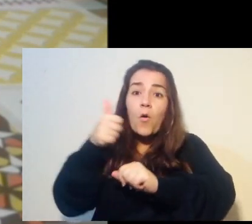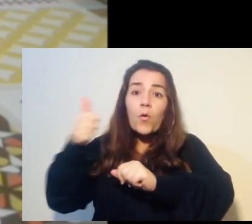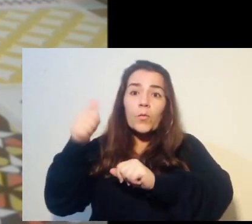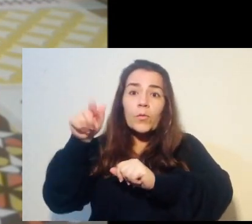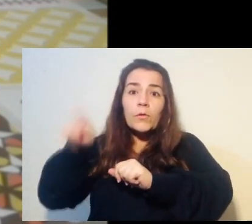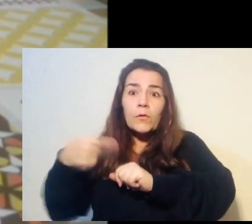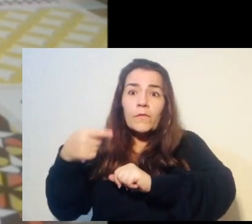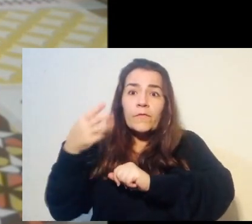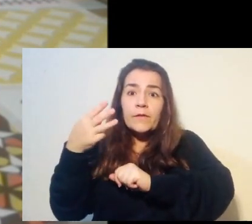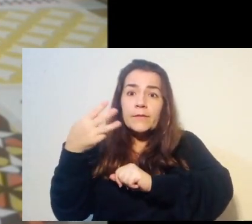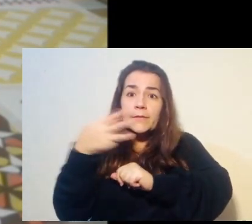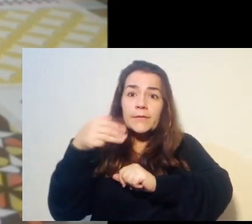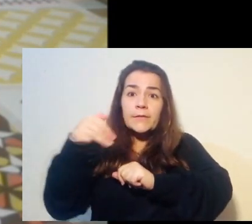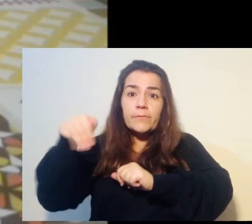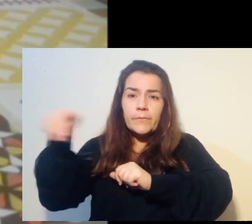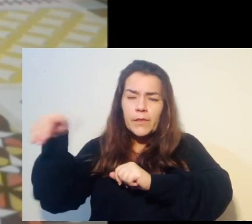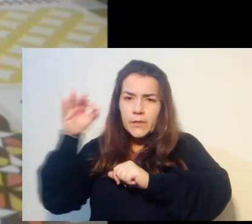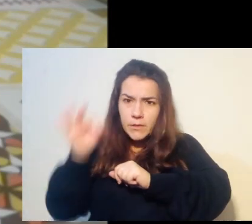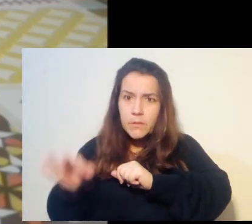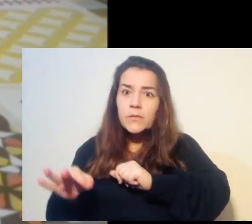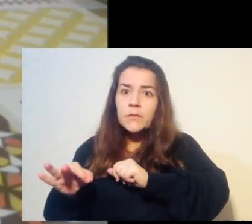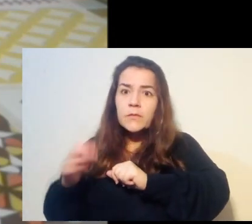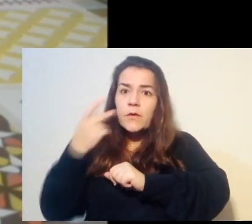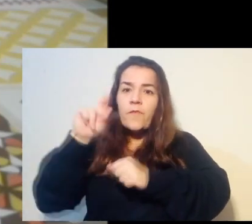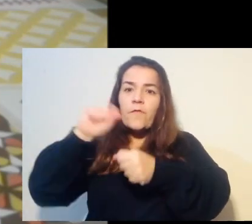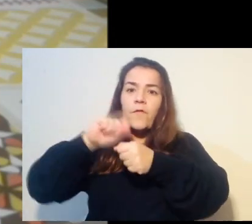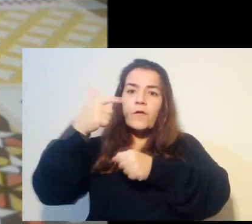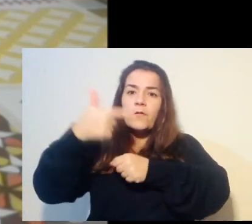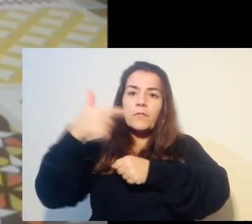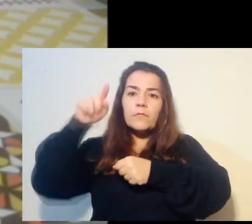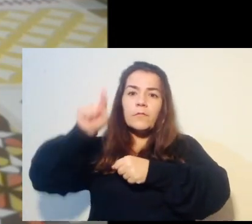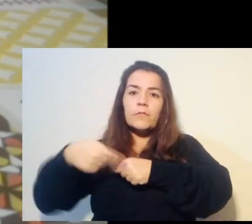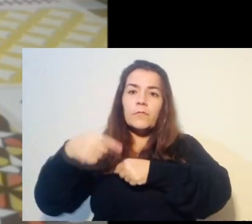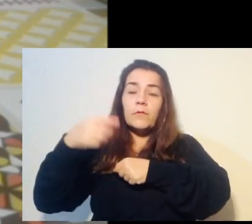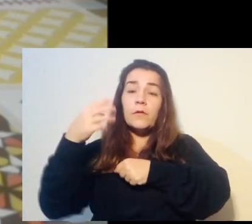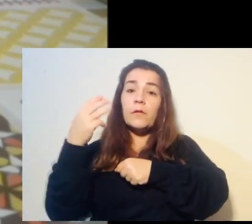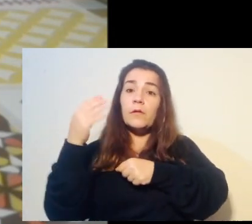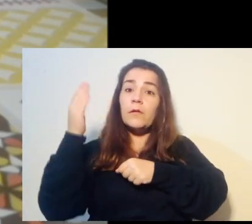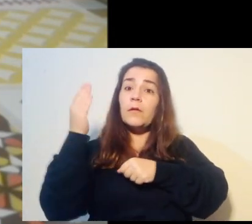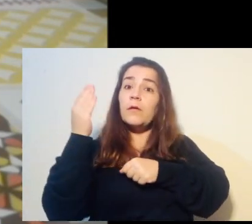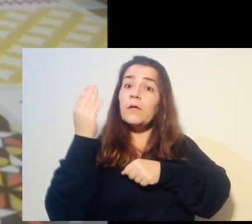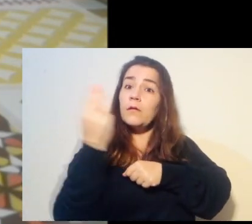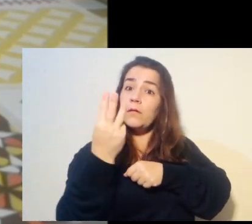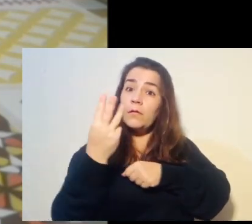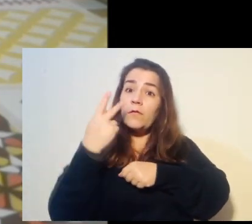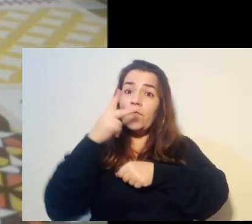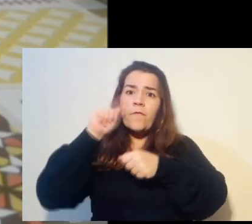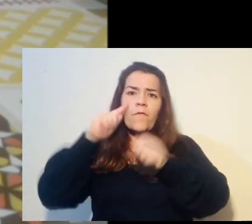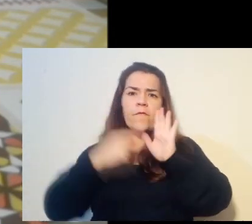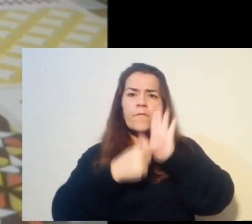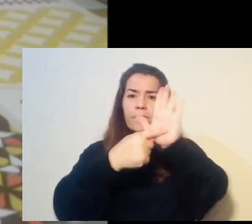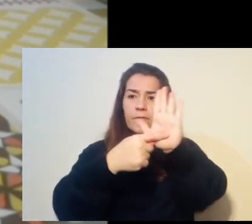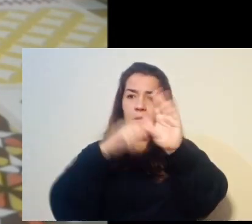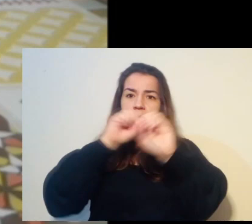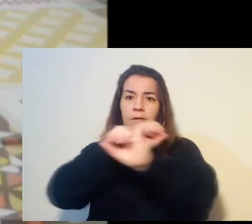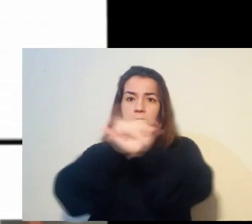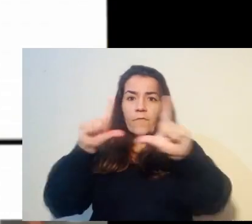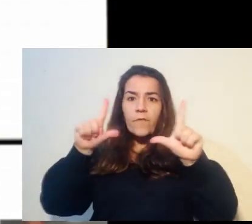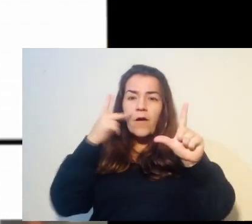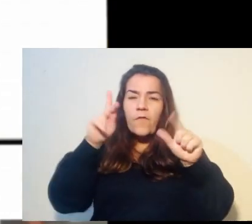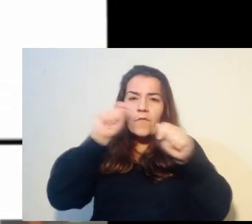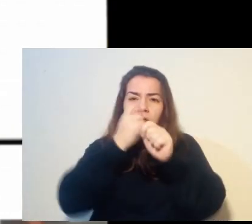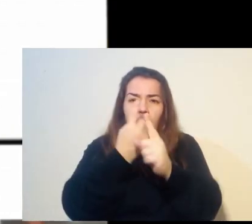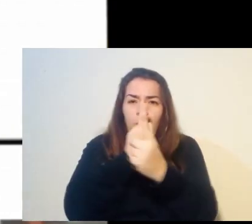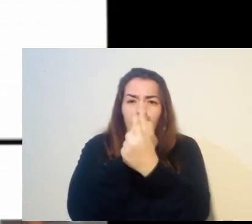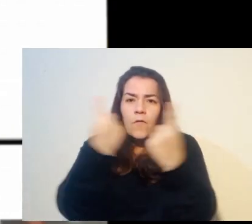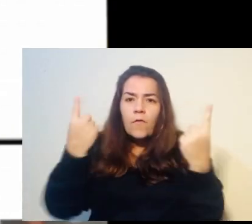chegou de 11,3 milímetros, certo? Que é 2/3 do diâmetro. O que significa isso? Como vocês podem ver na imagem,